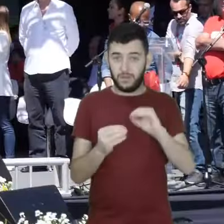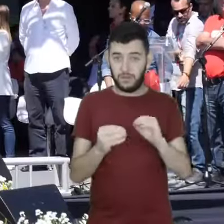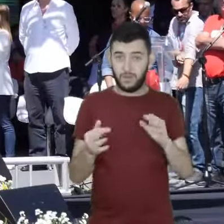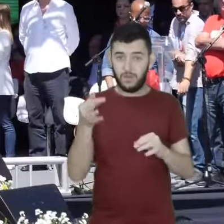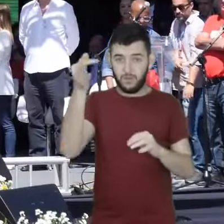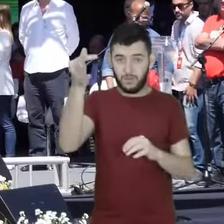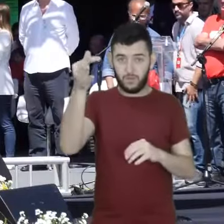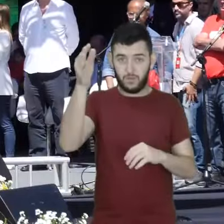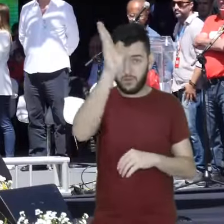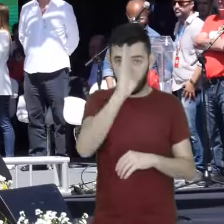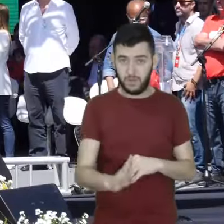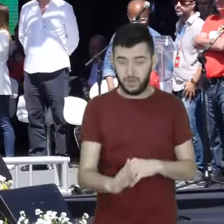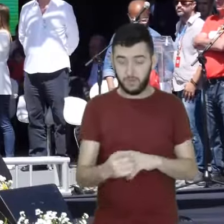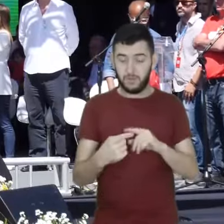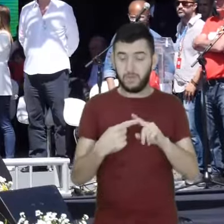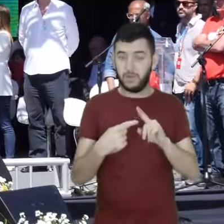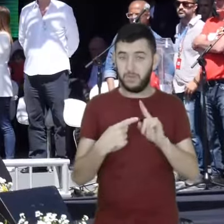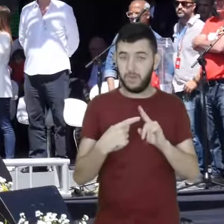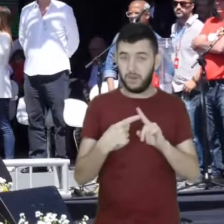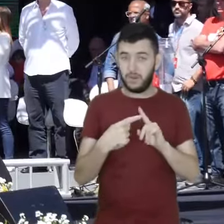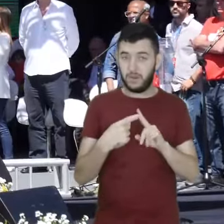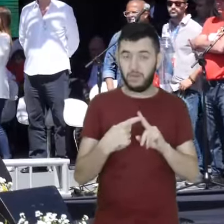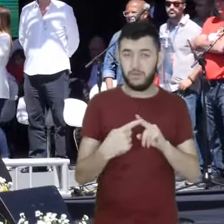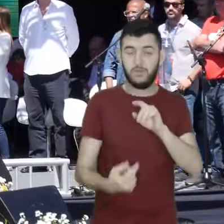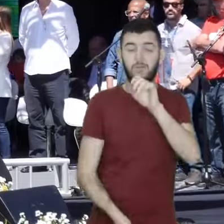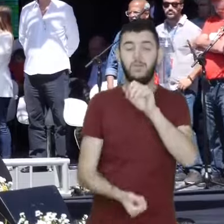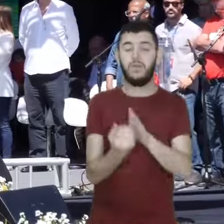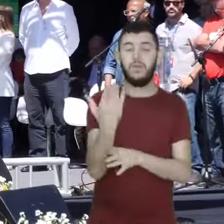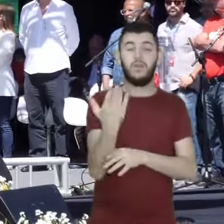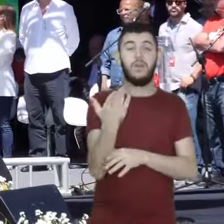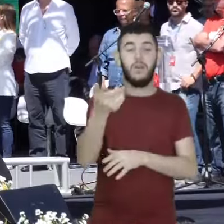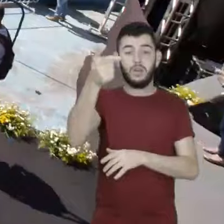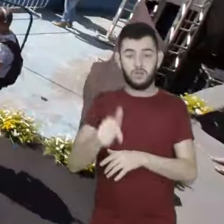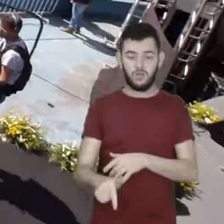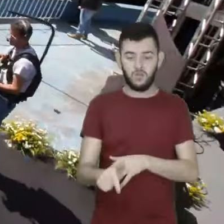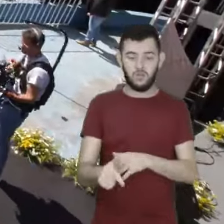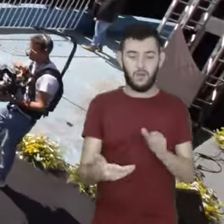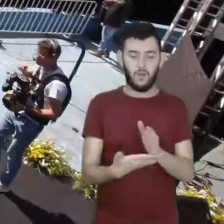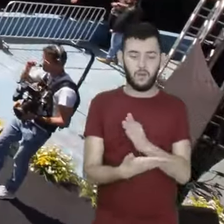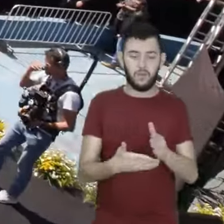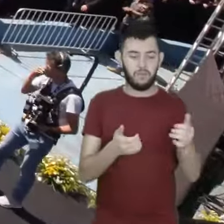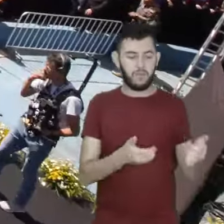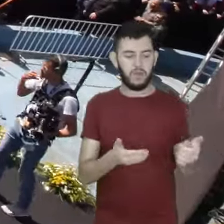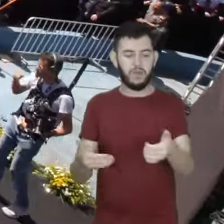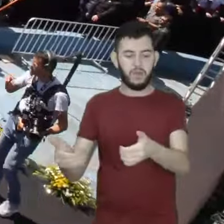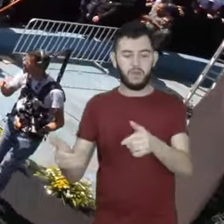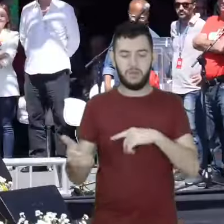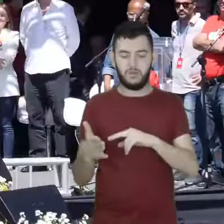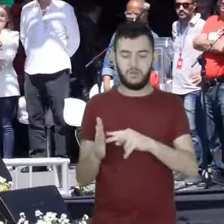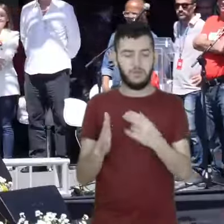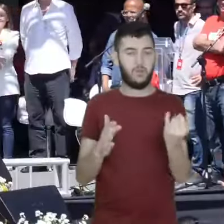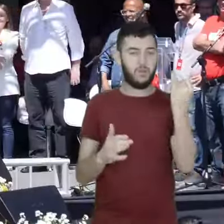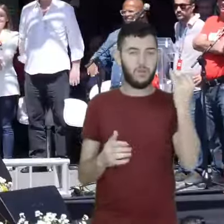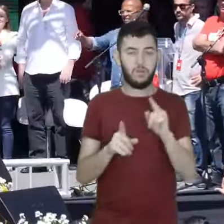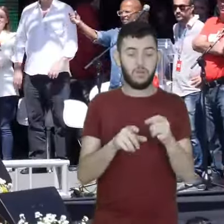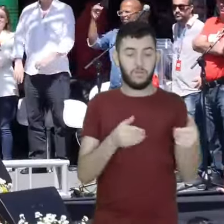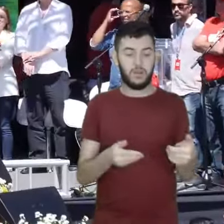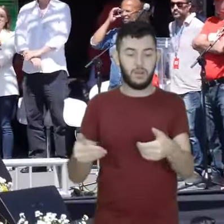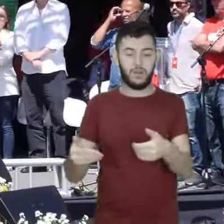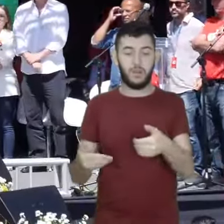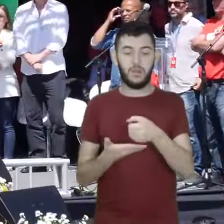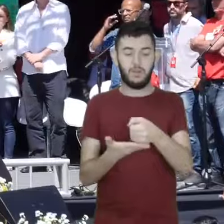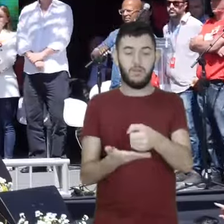que nós vamos recriar alguns ministérios importantes. O Ministério da Mulher vai ser criado como Ministério da Mulher.